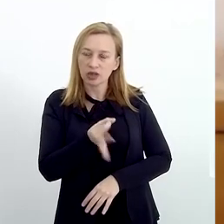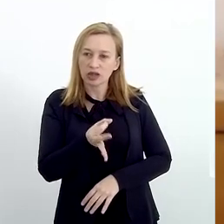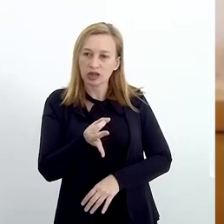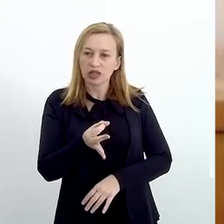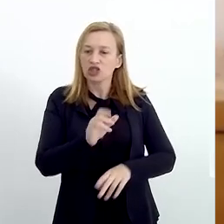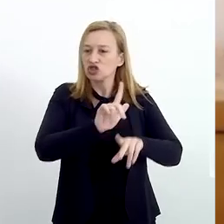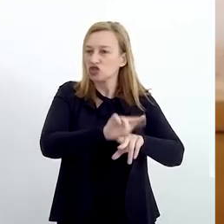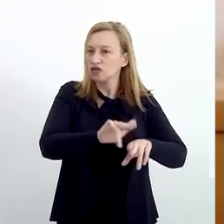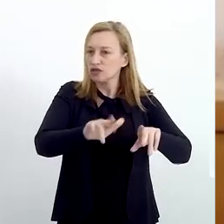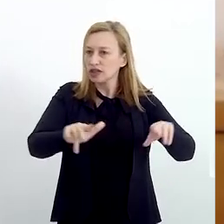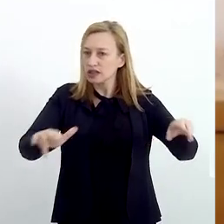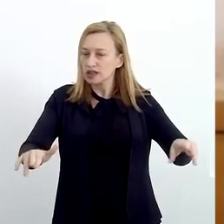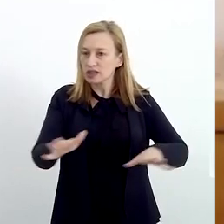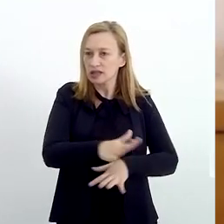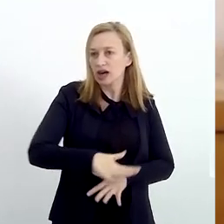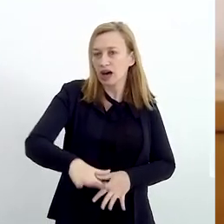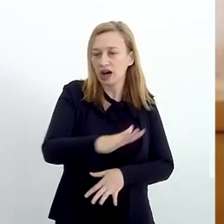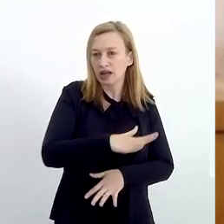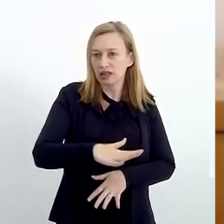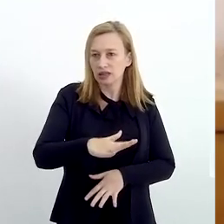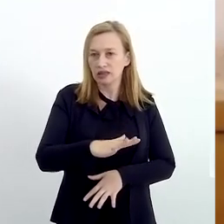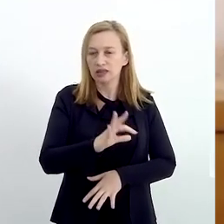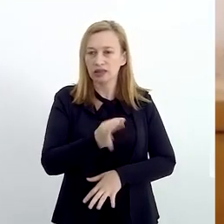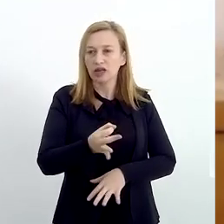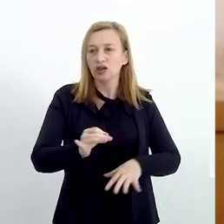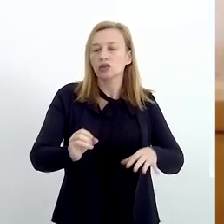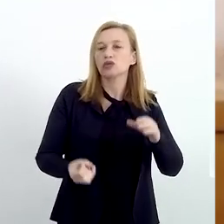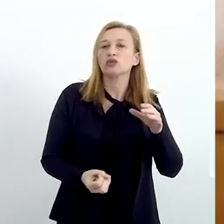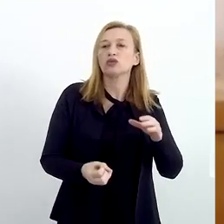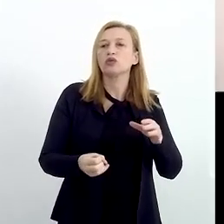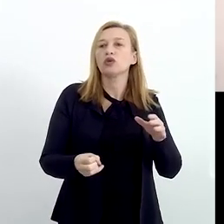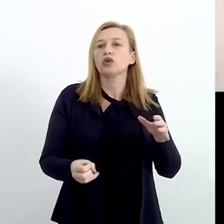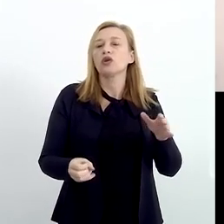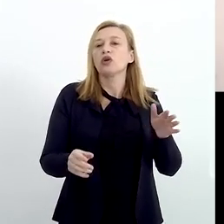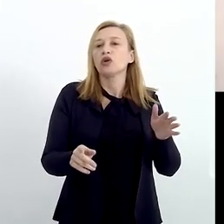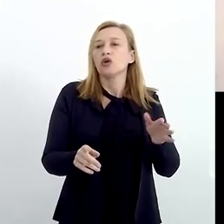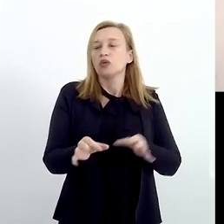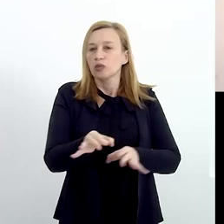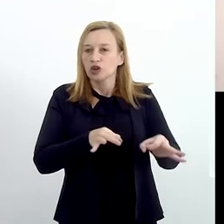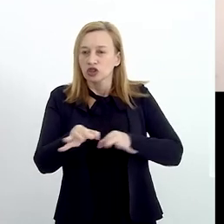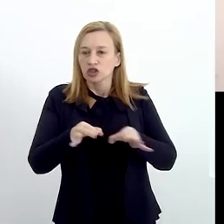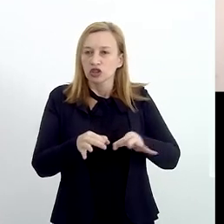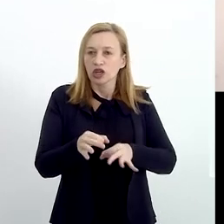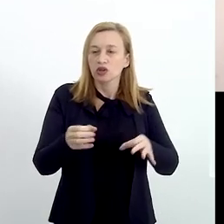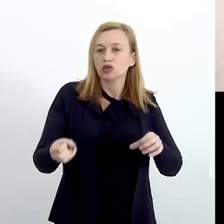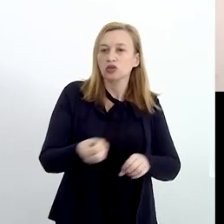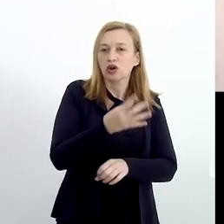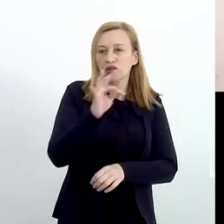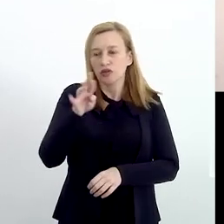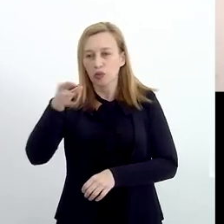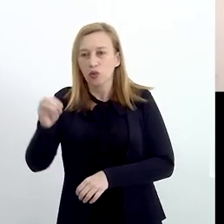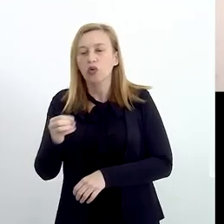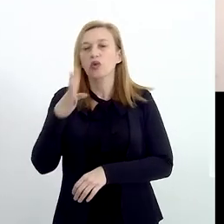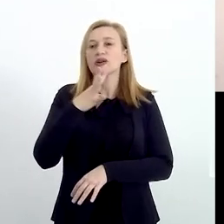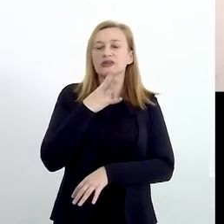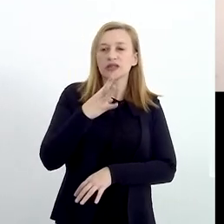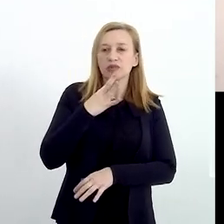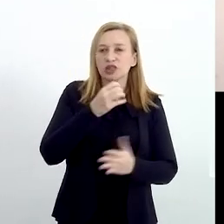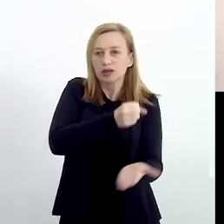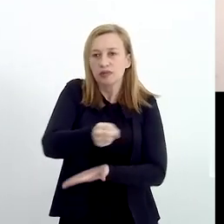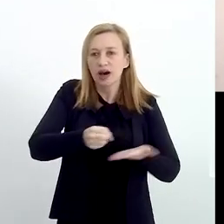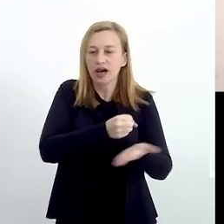extensamente as diversas áreas de validação do projeto Nova Friburgo nos deu muita base de